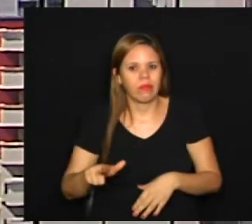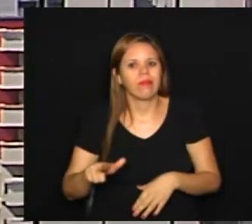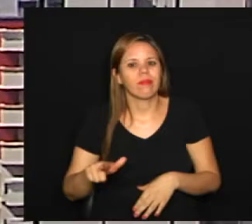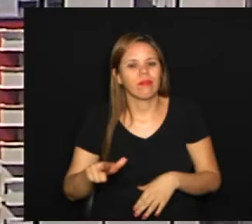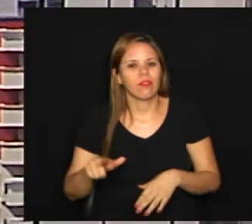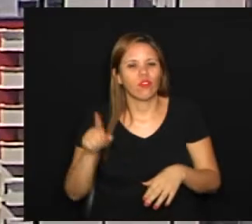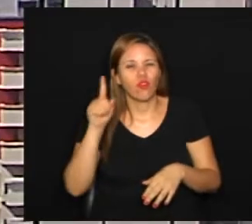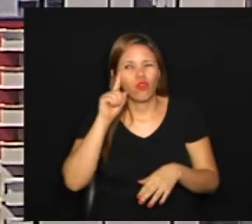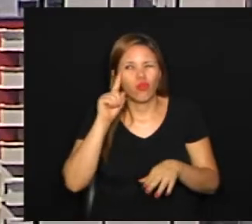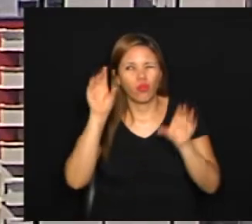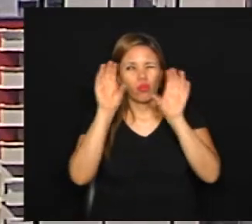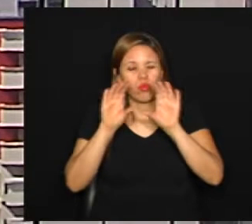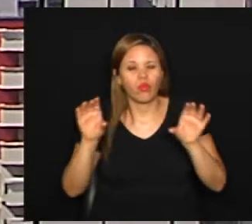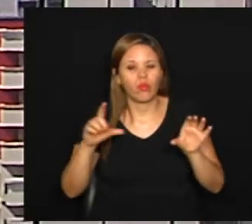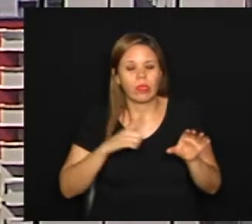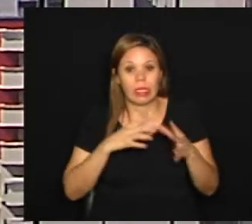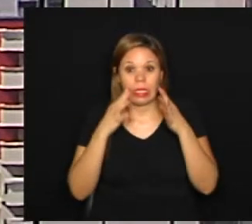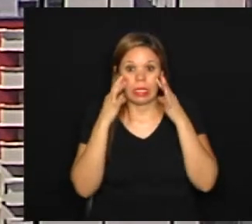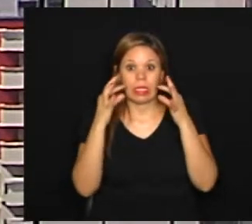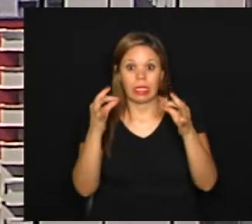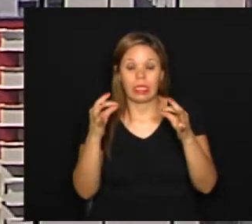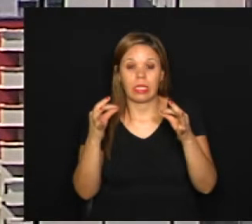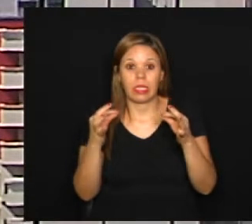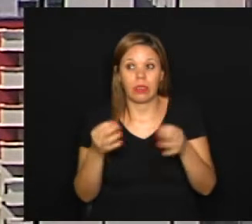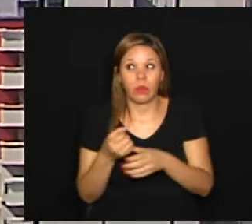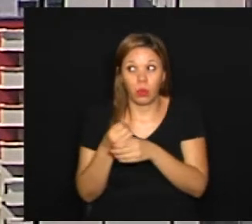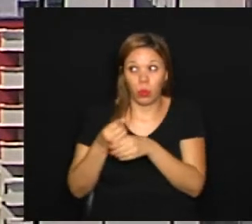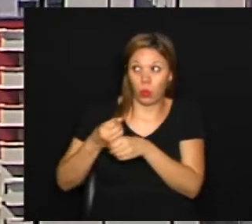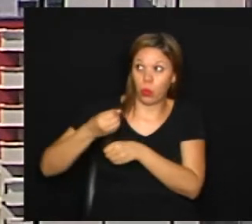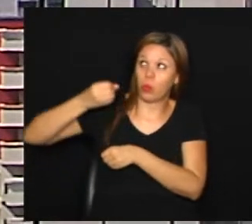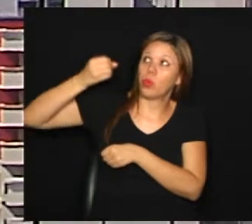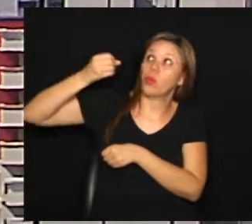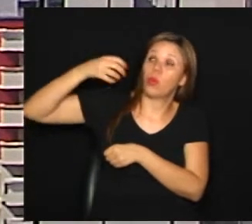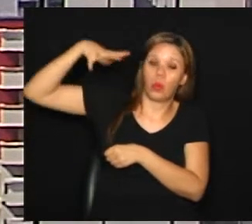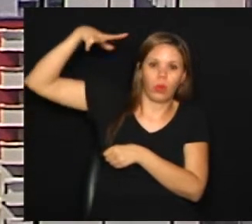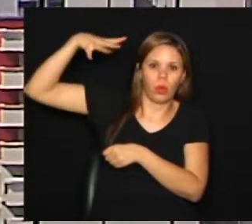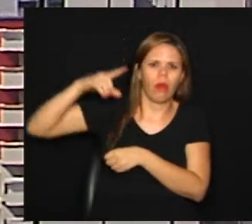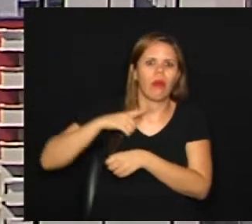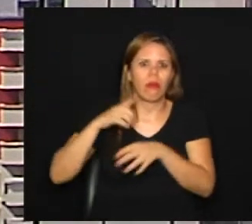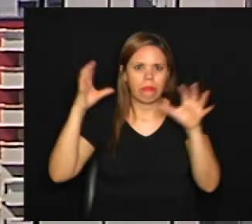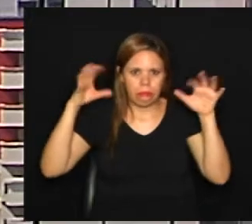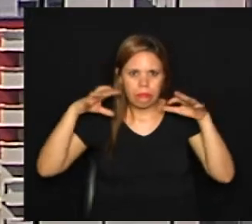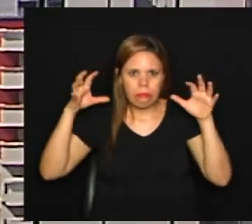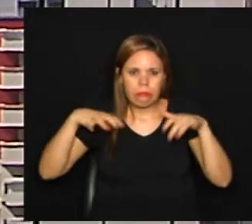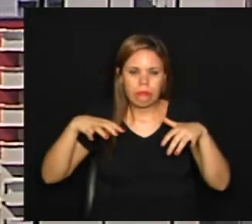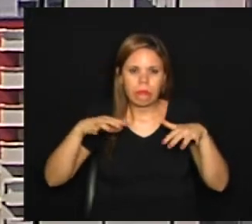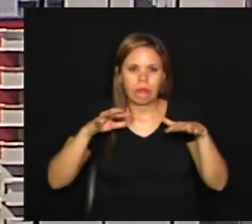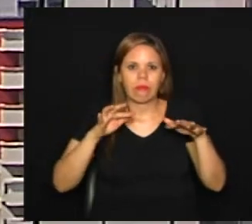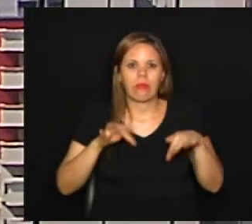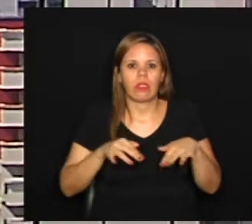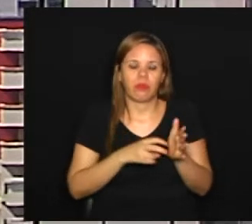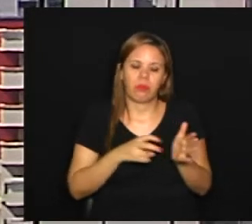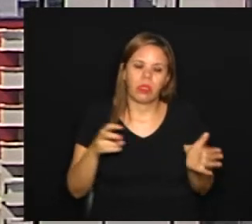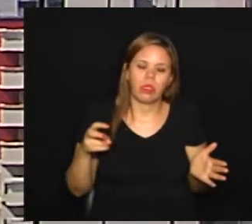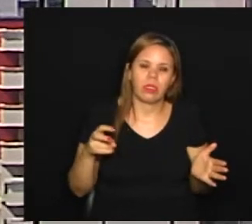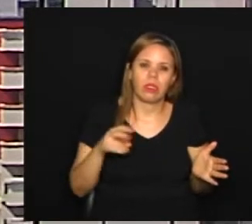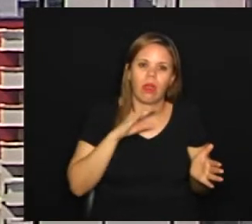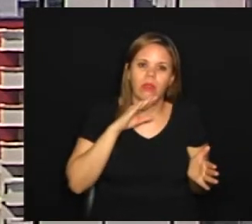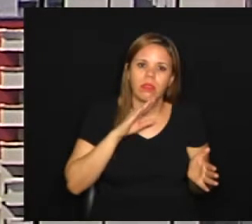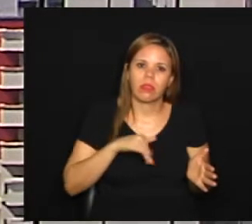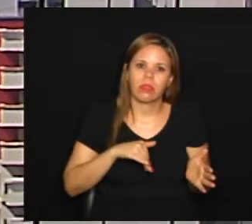dia nublado e atenção, levem guarda-chuva porque tem previsão de chuva para o fim da manhã, para a